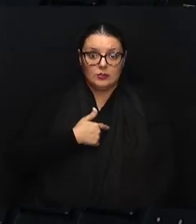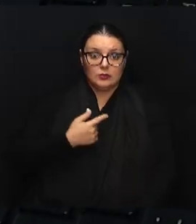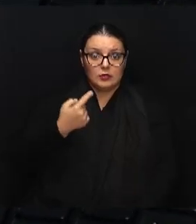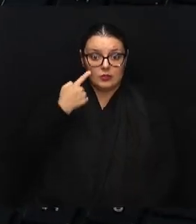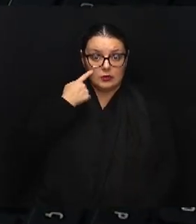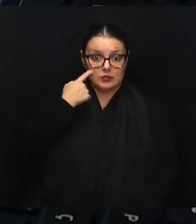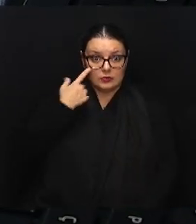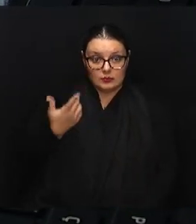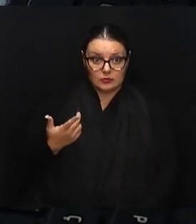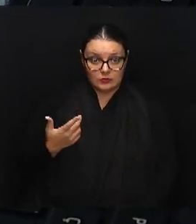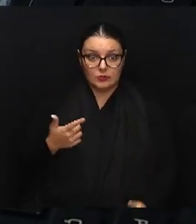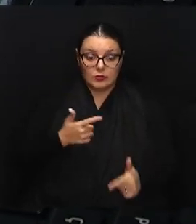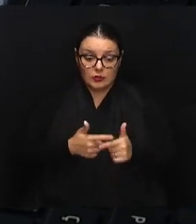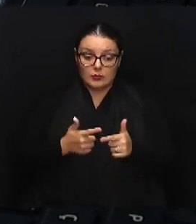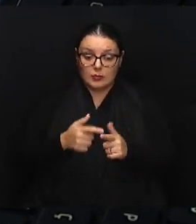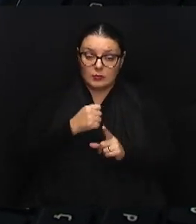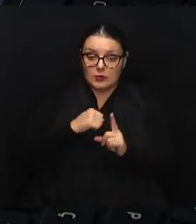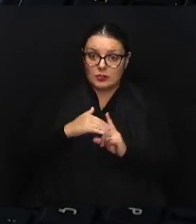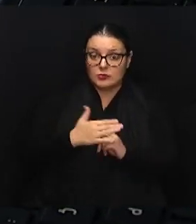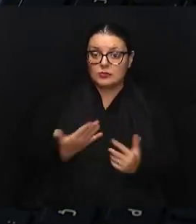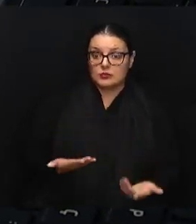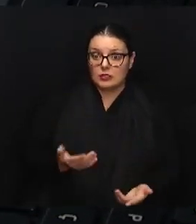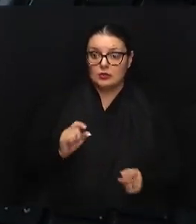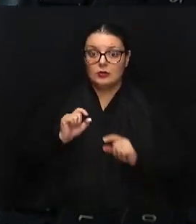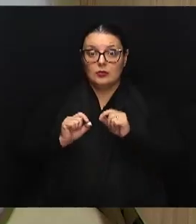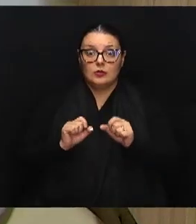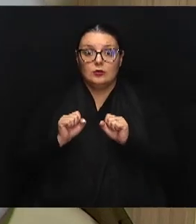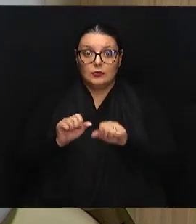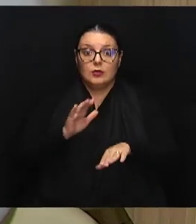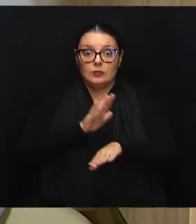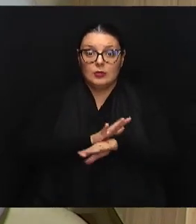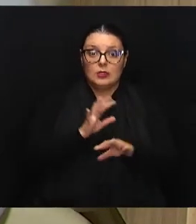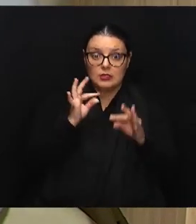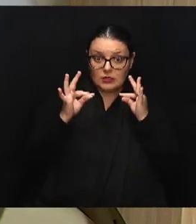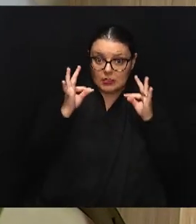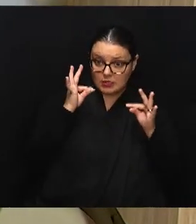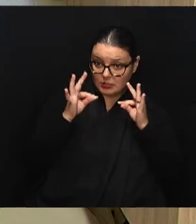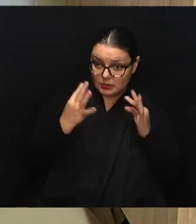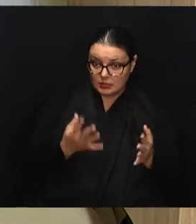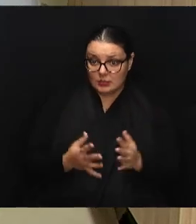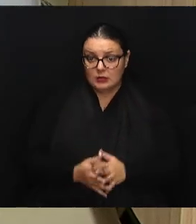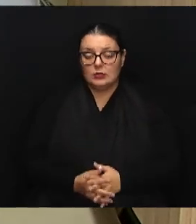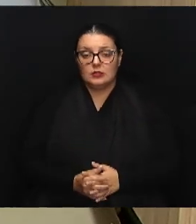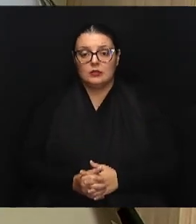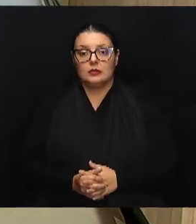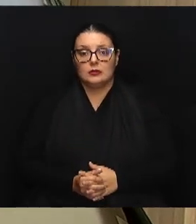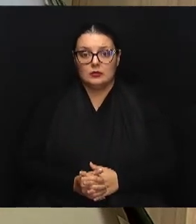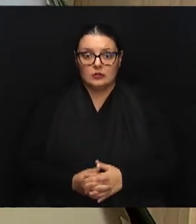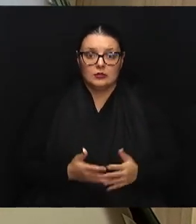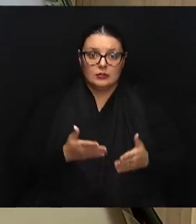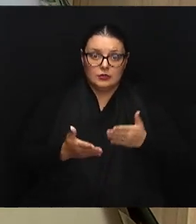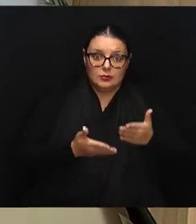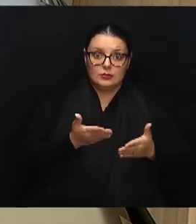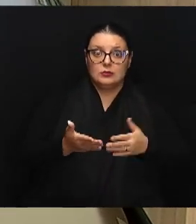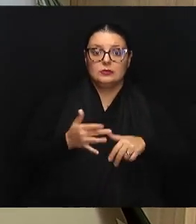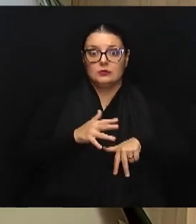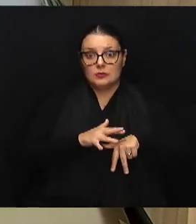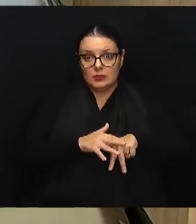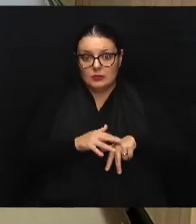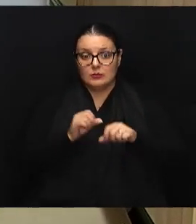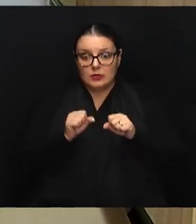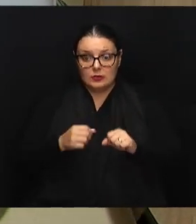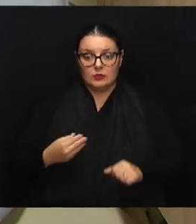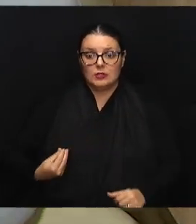olhar para a dor social dele. O que a gente pode contribuir tecnicamente no tratamento do paciente para que ele